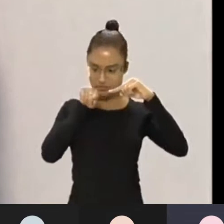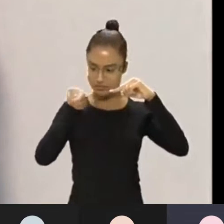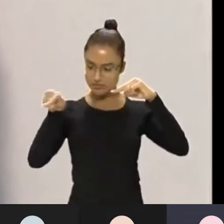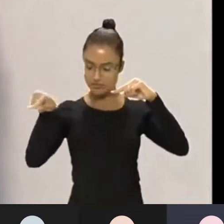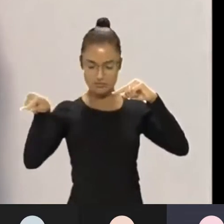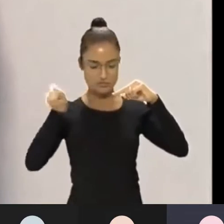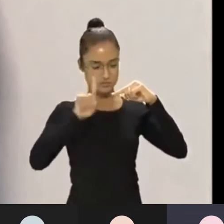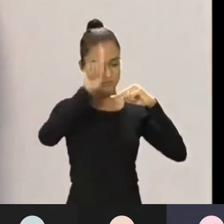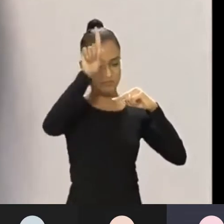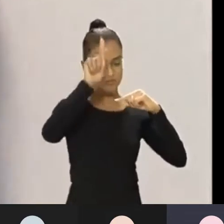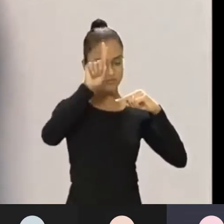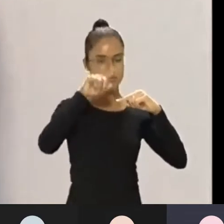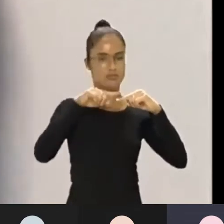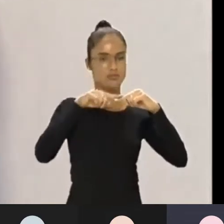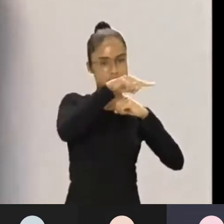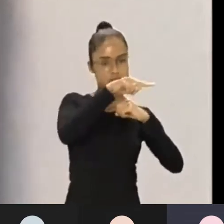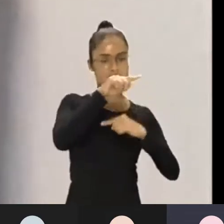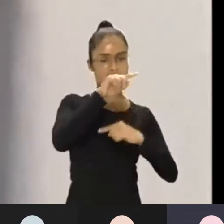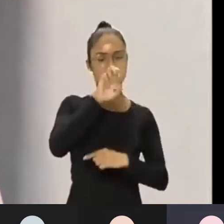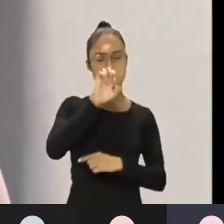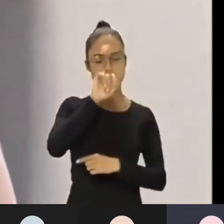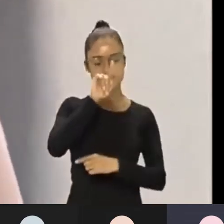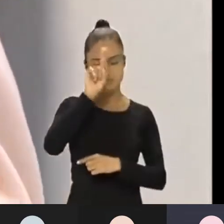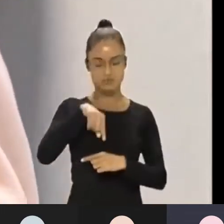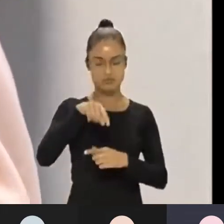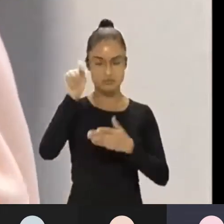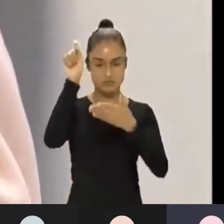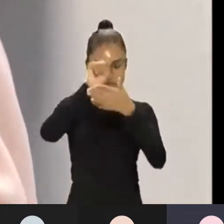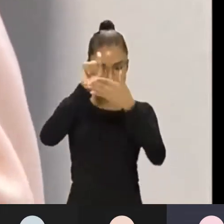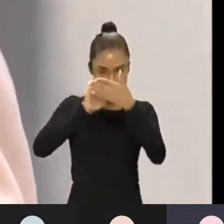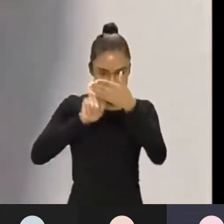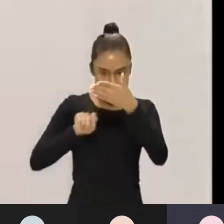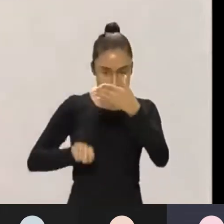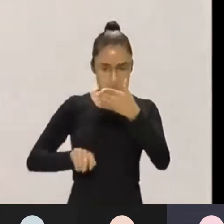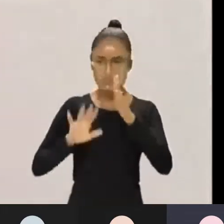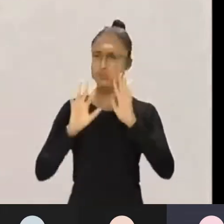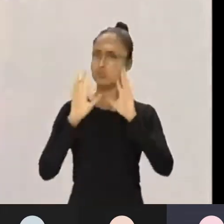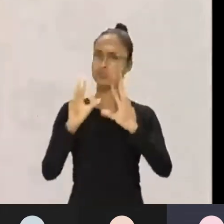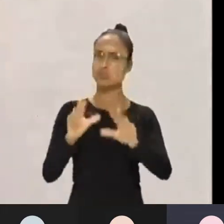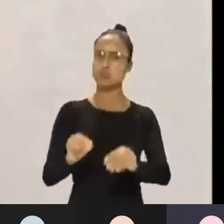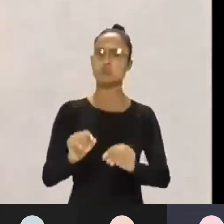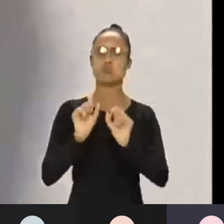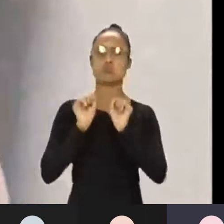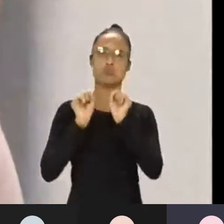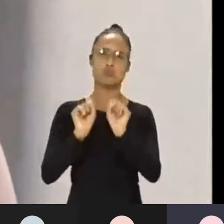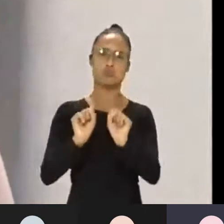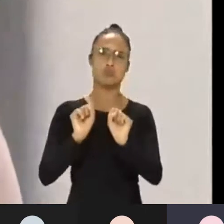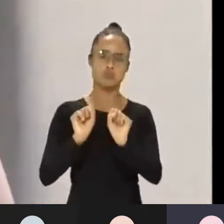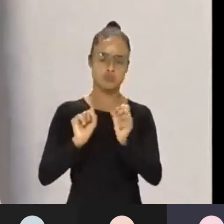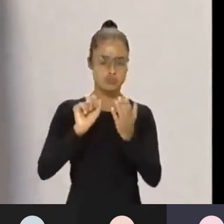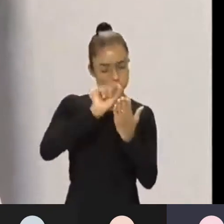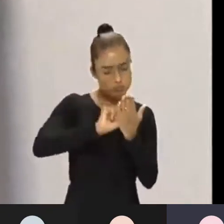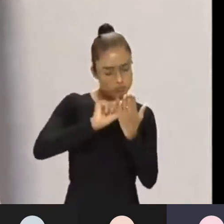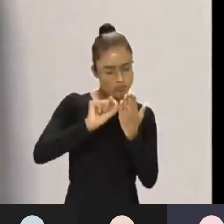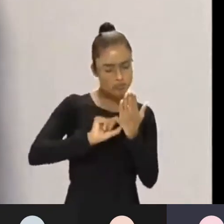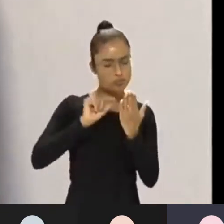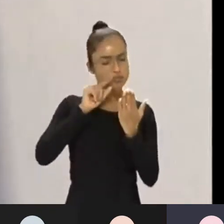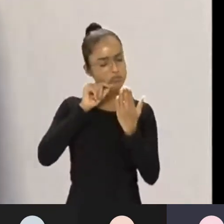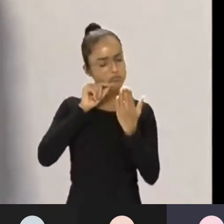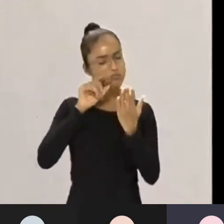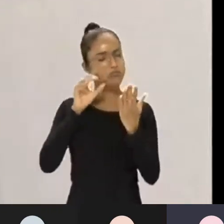projeção, elas são todas apagadas. E depois que você termina, você pode passar uma nanquim, por exemplo, uma canetinha